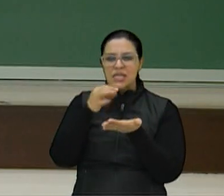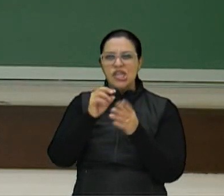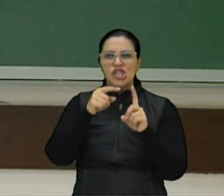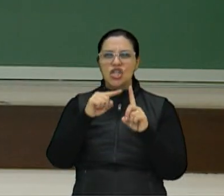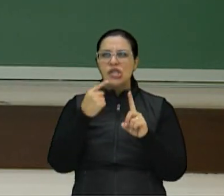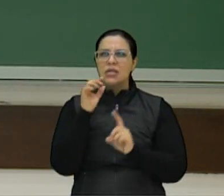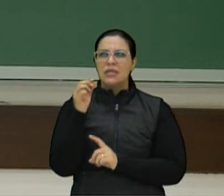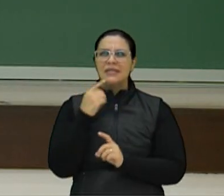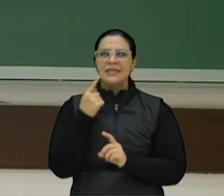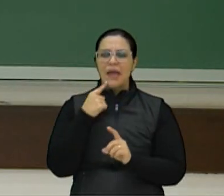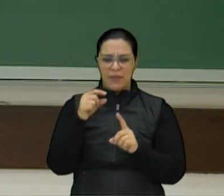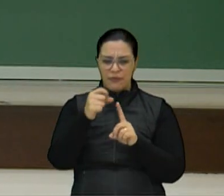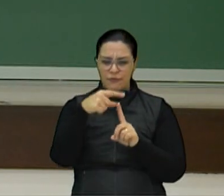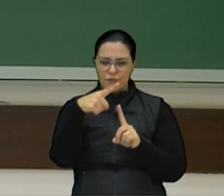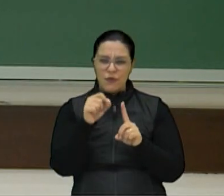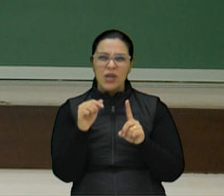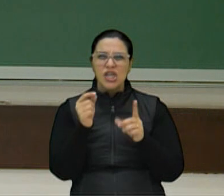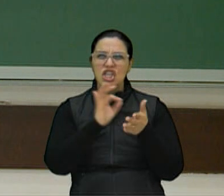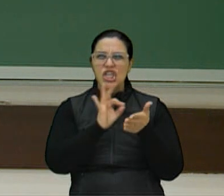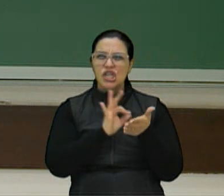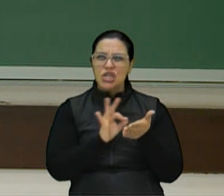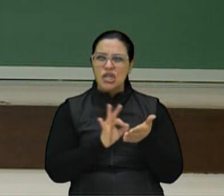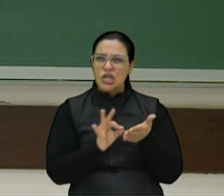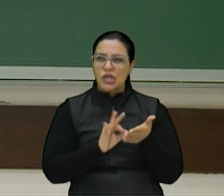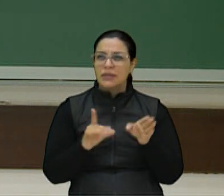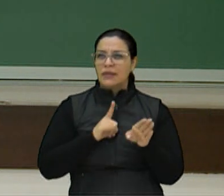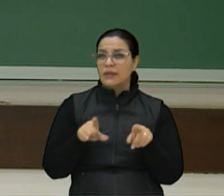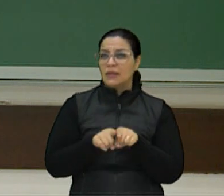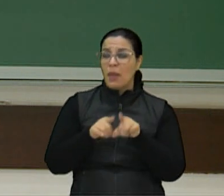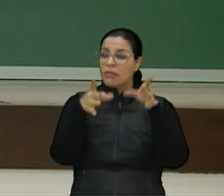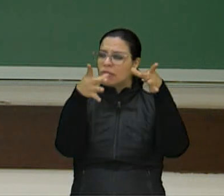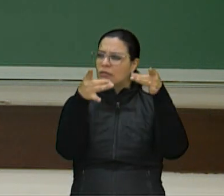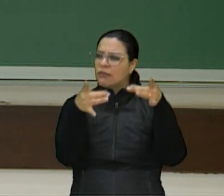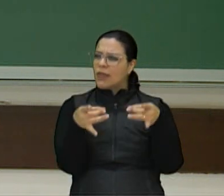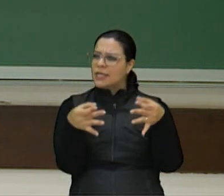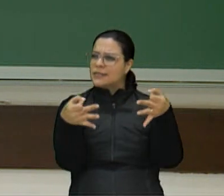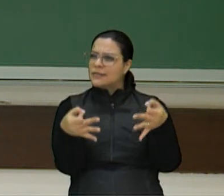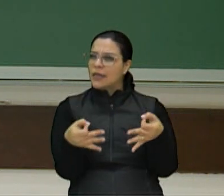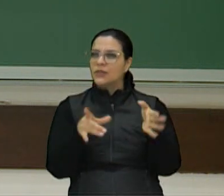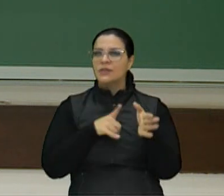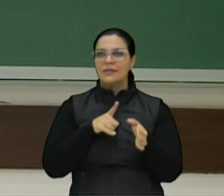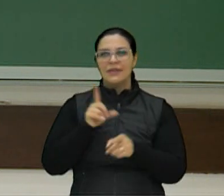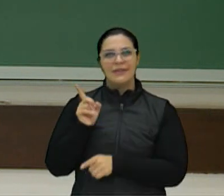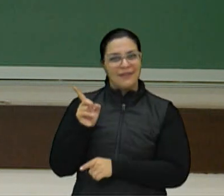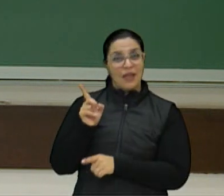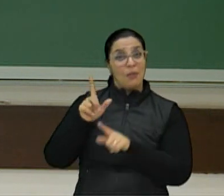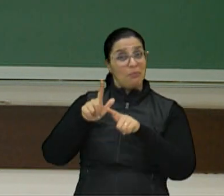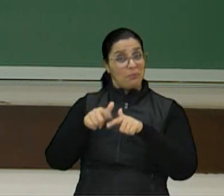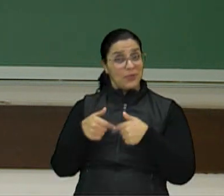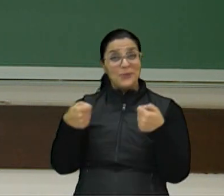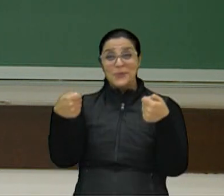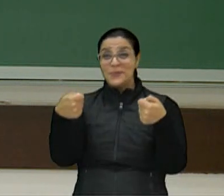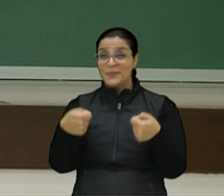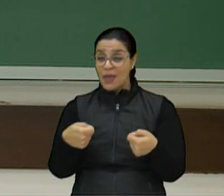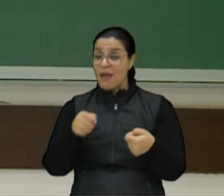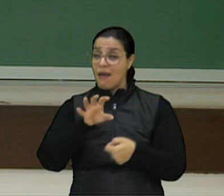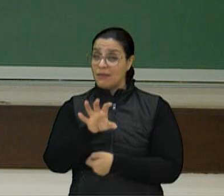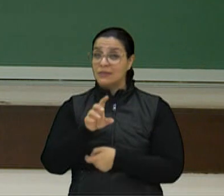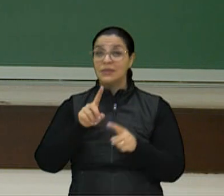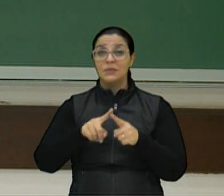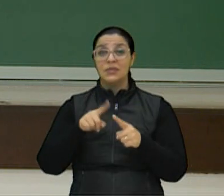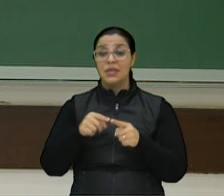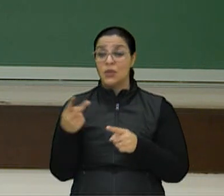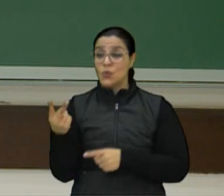folha com bastante detalhes. Essa possibilidade de fazer detalhes tão precisos, ela existe justamente porque